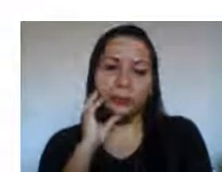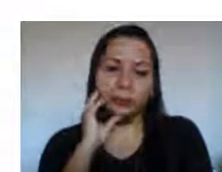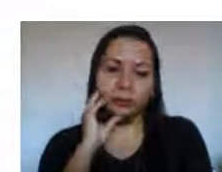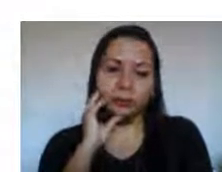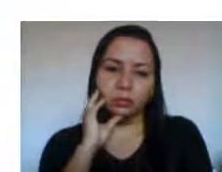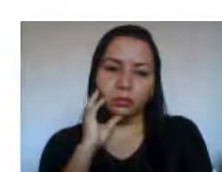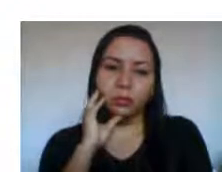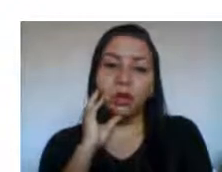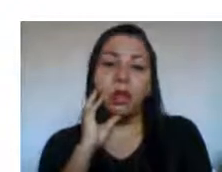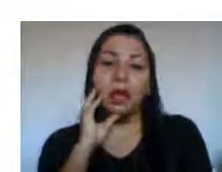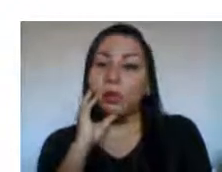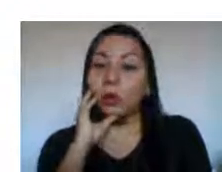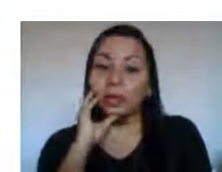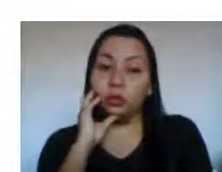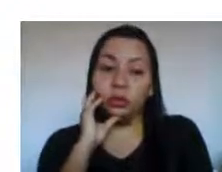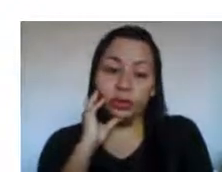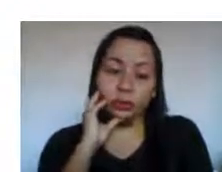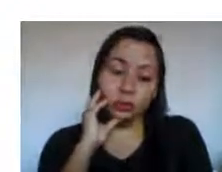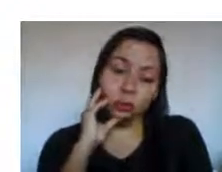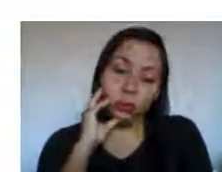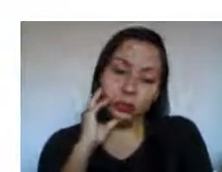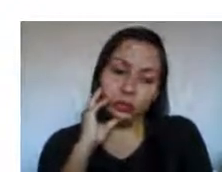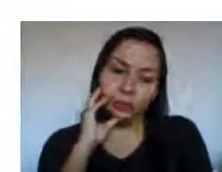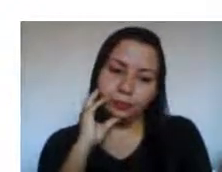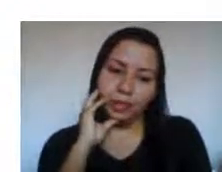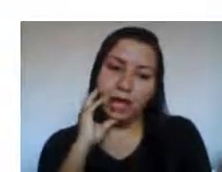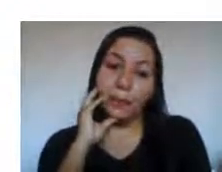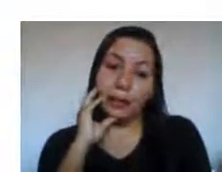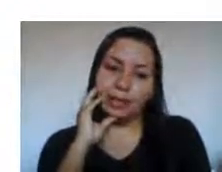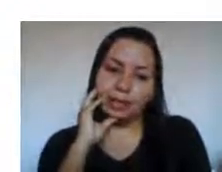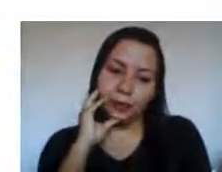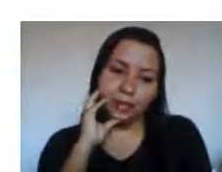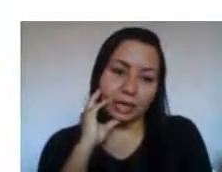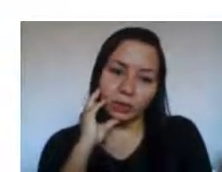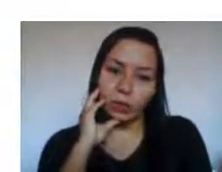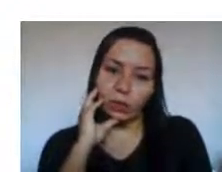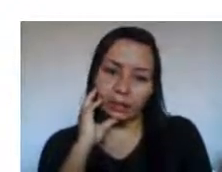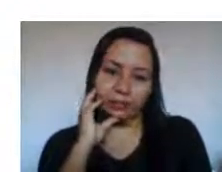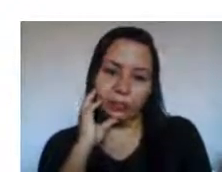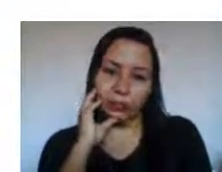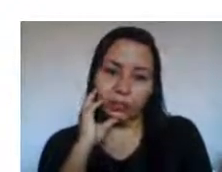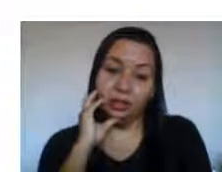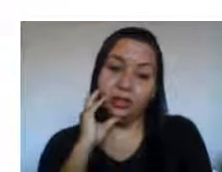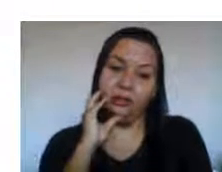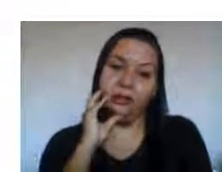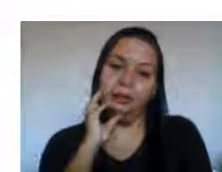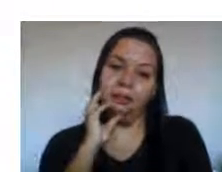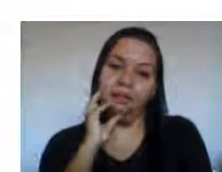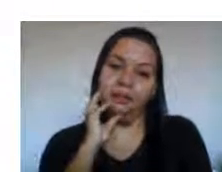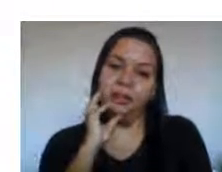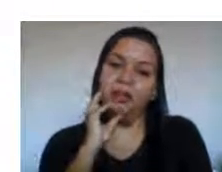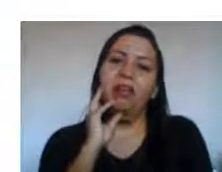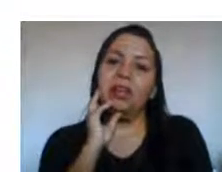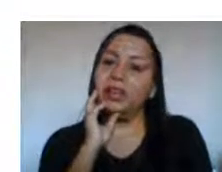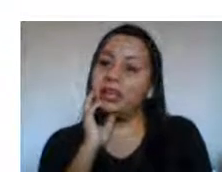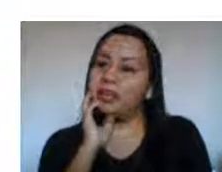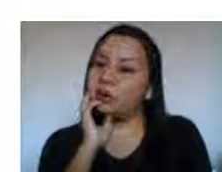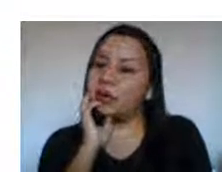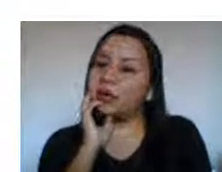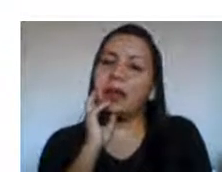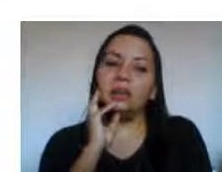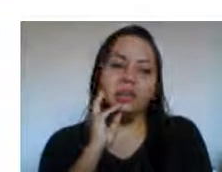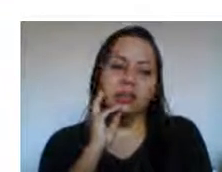desertificação, o aumento do efeito estufa, a pesca predatória nos oceanos. E